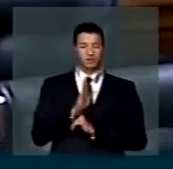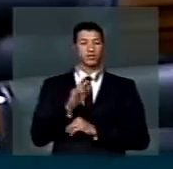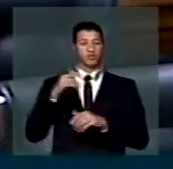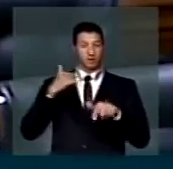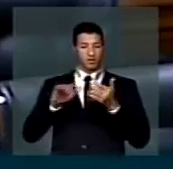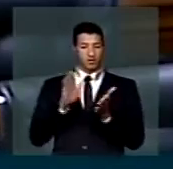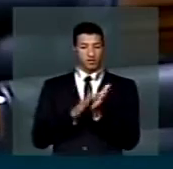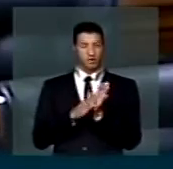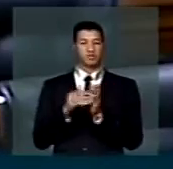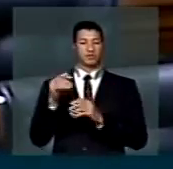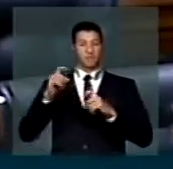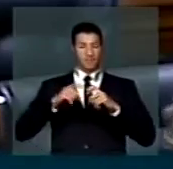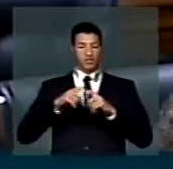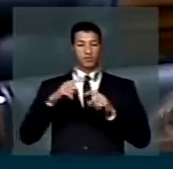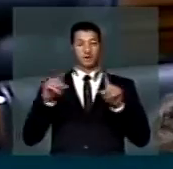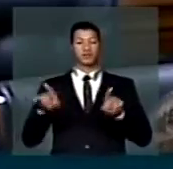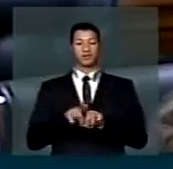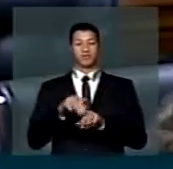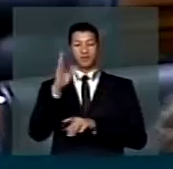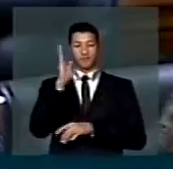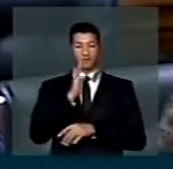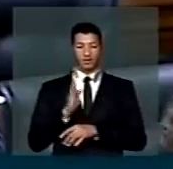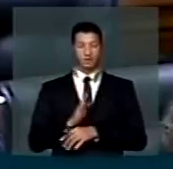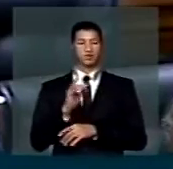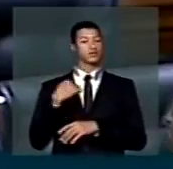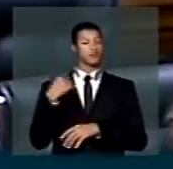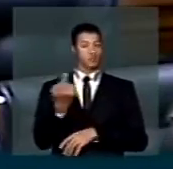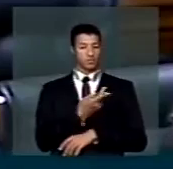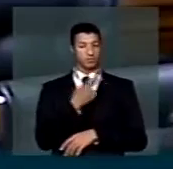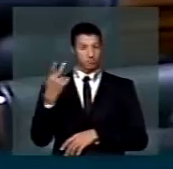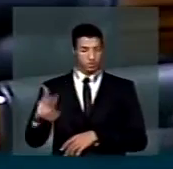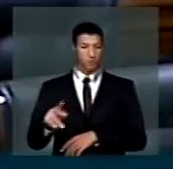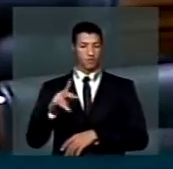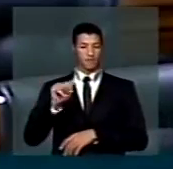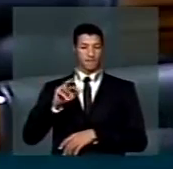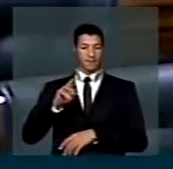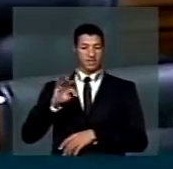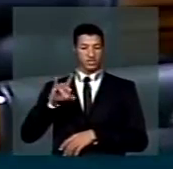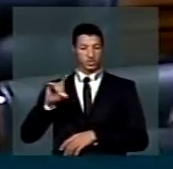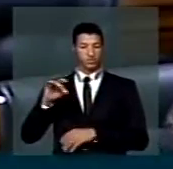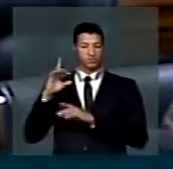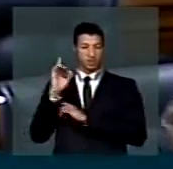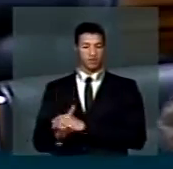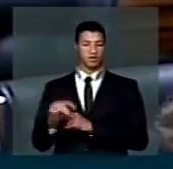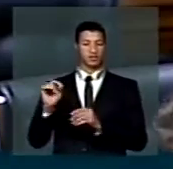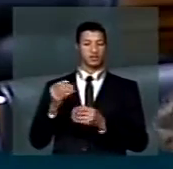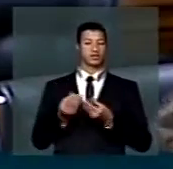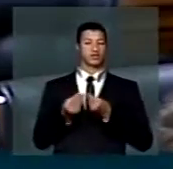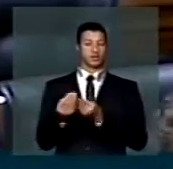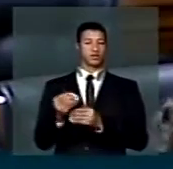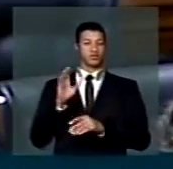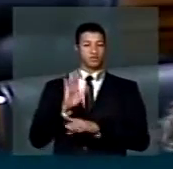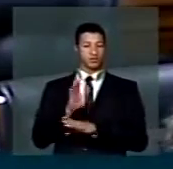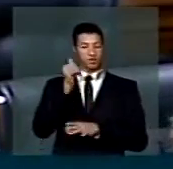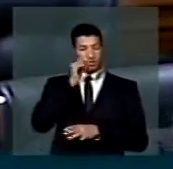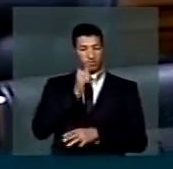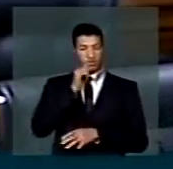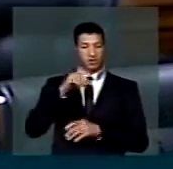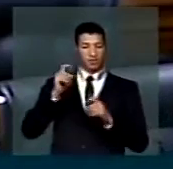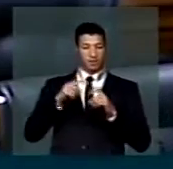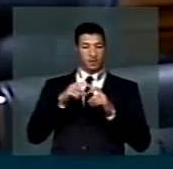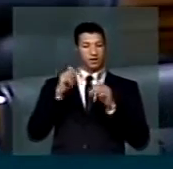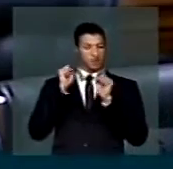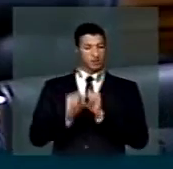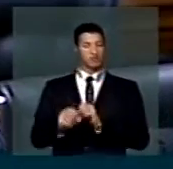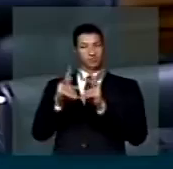Excelência não só como médico, mas como brasileiro também, e o seu partido Democratas, que deu essa guarida para que essa médica pudesse ser pelo